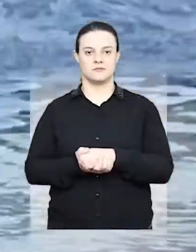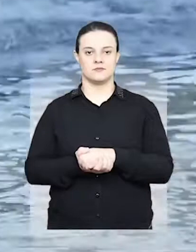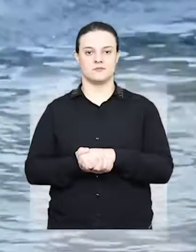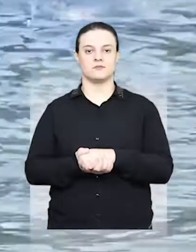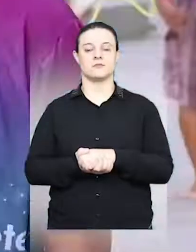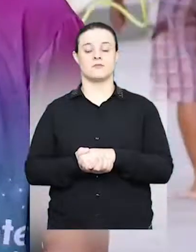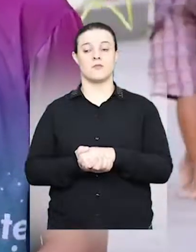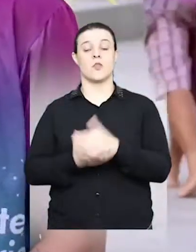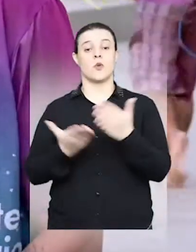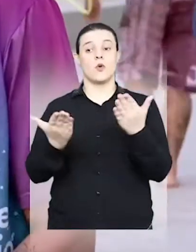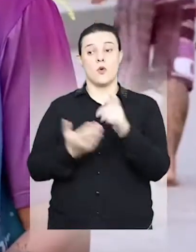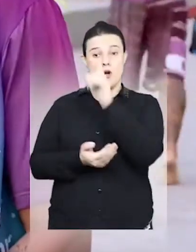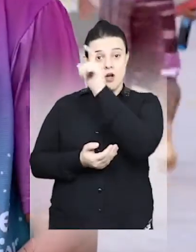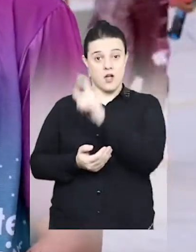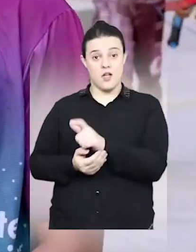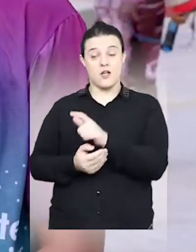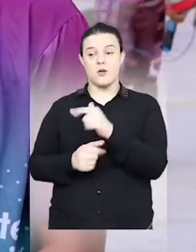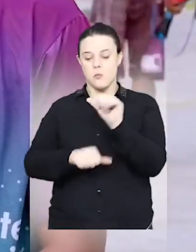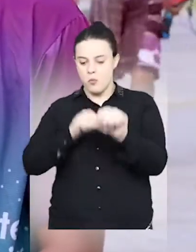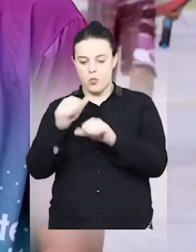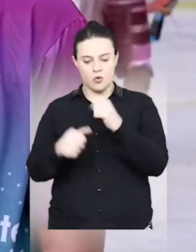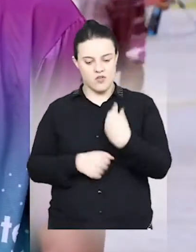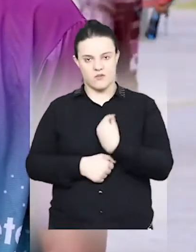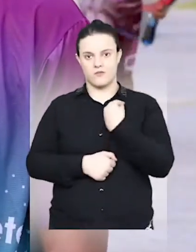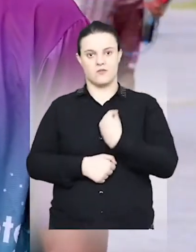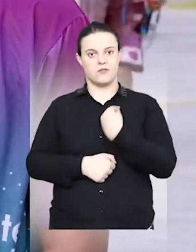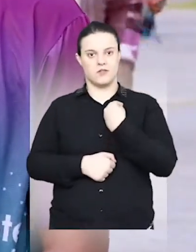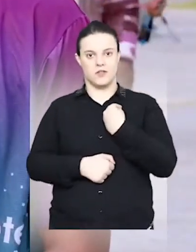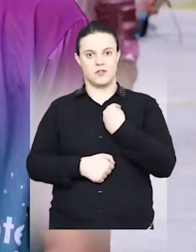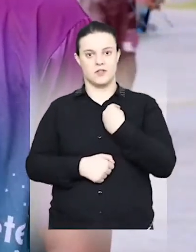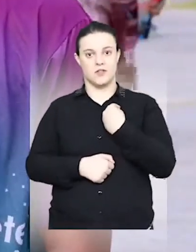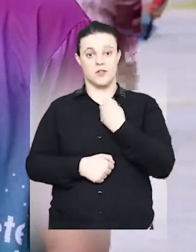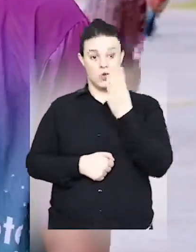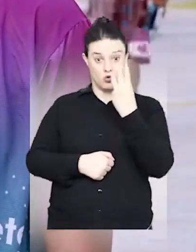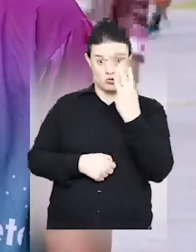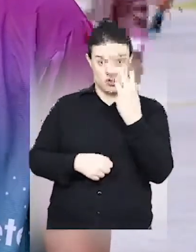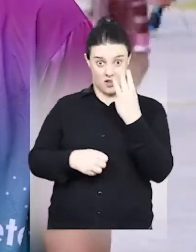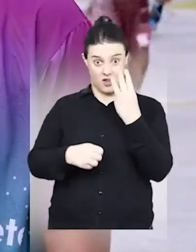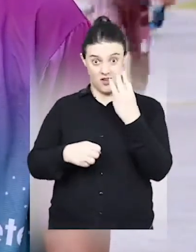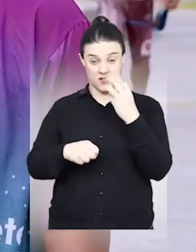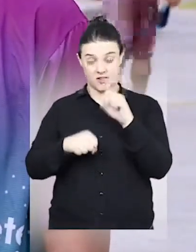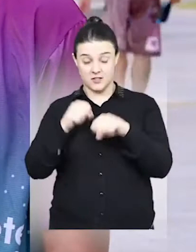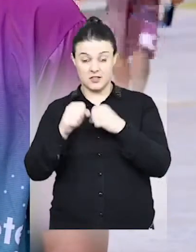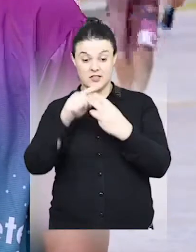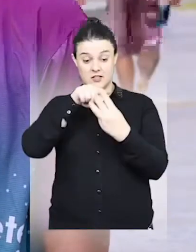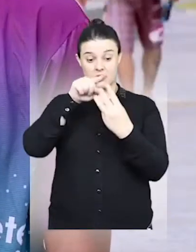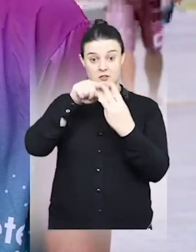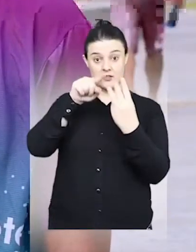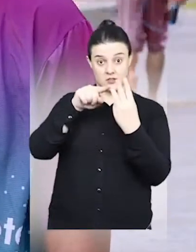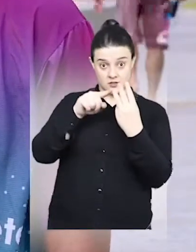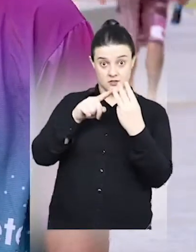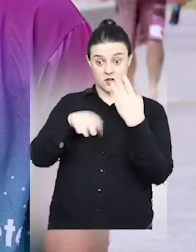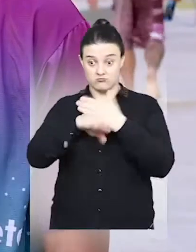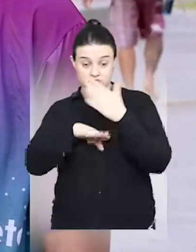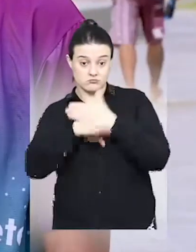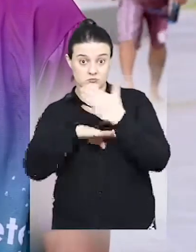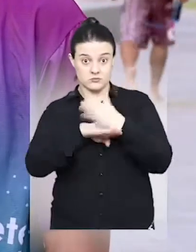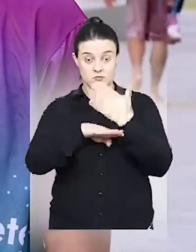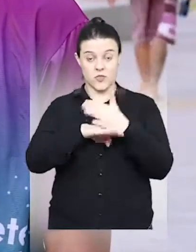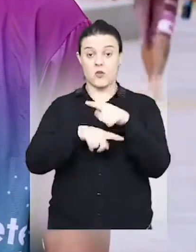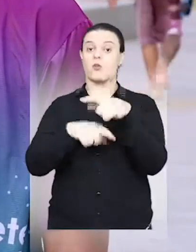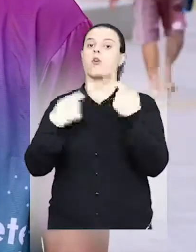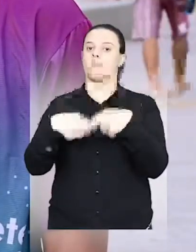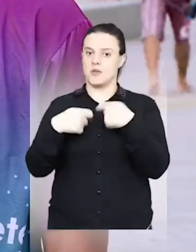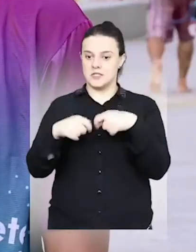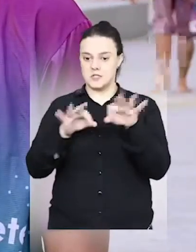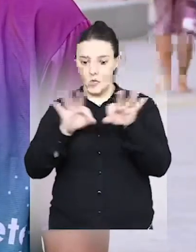Fábio. O triatlo para mim hoje é um estilo de vida. O triatlo requer treinamentos em 3 modalidades.